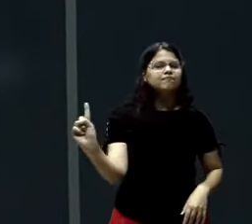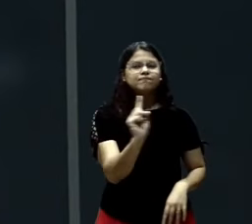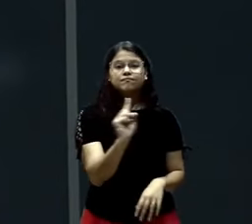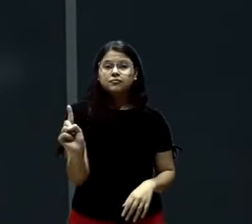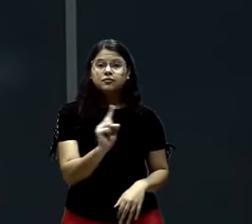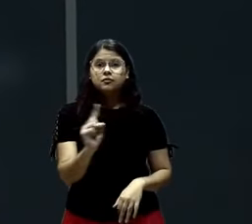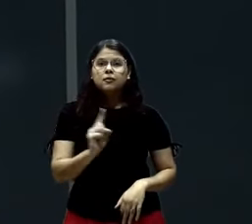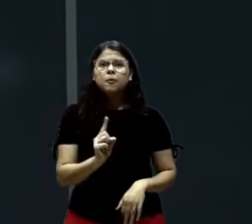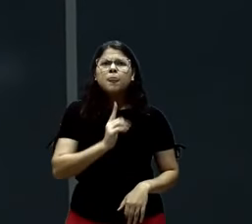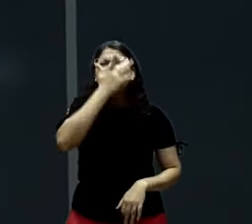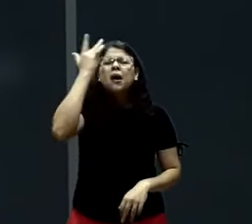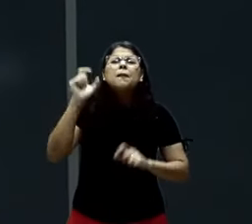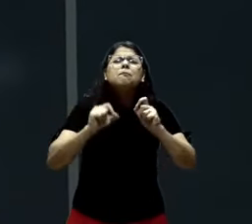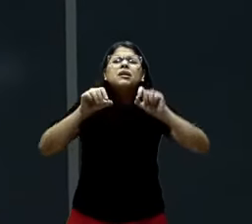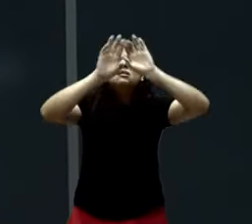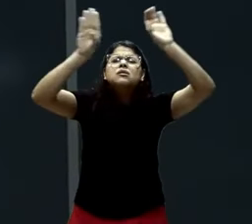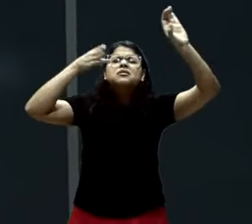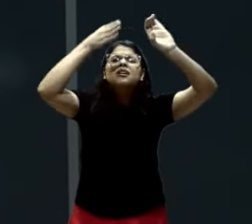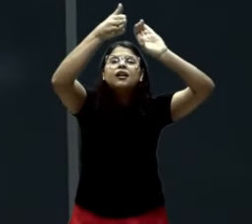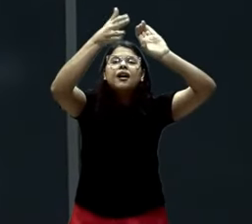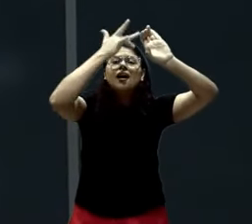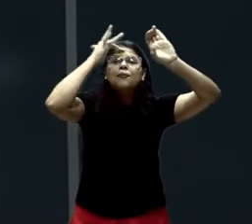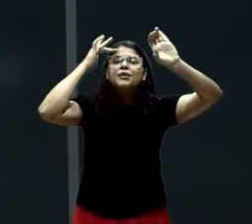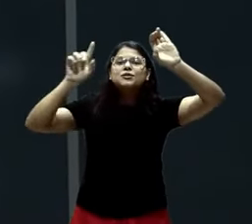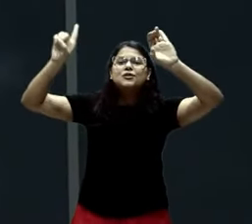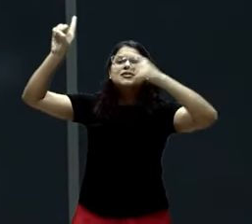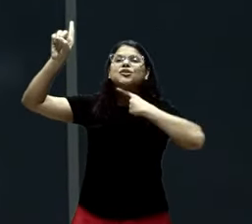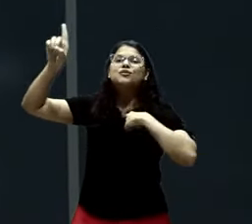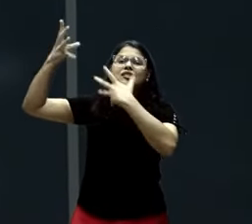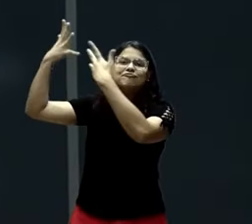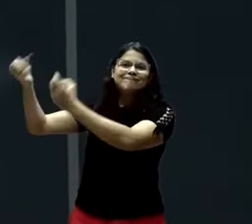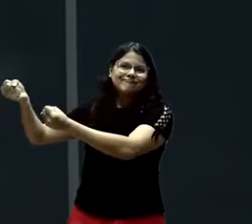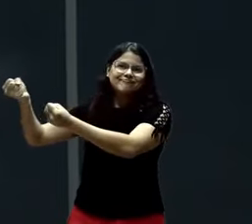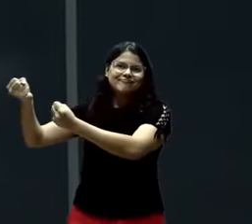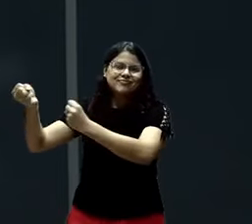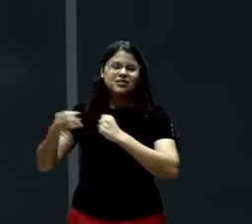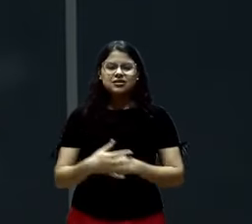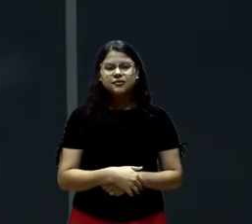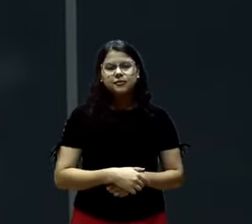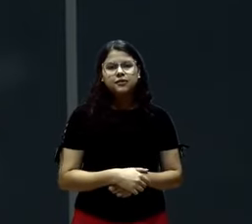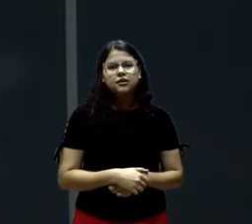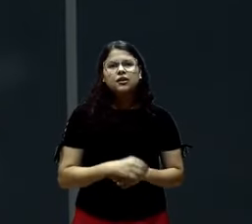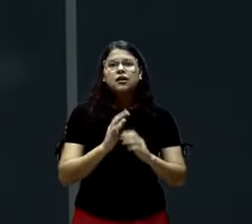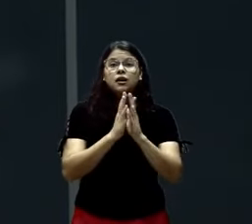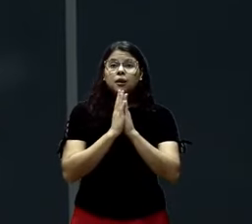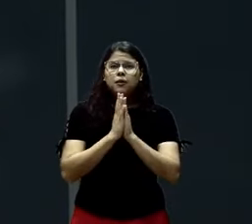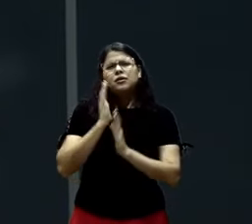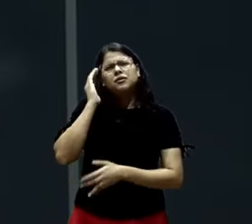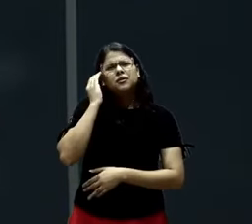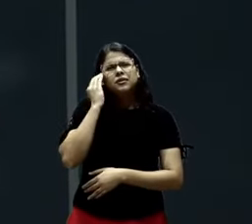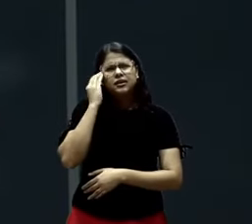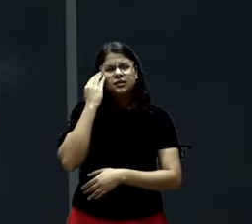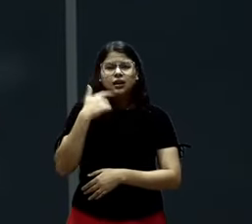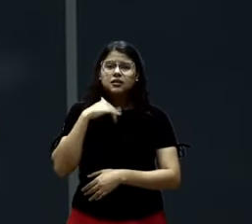a vontade do meu Pai que está nos céus. Entenda. E é duro o que eu vou te dizer.